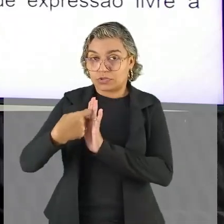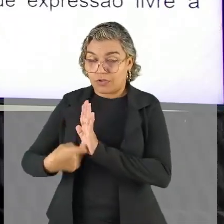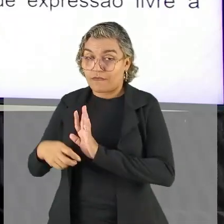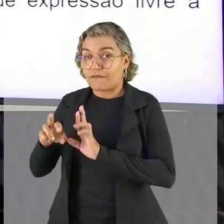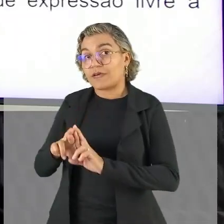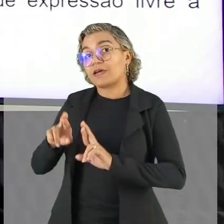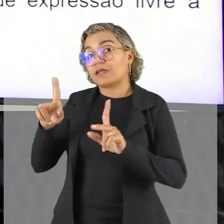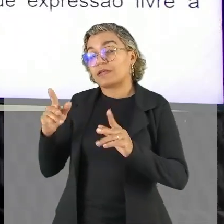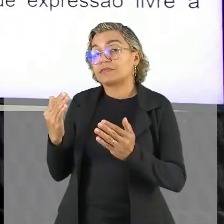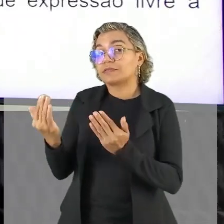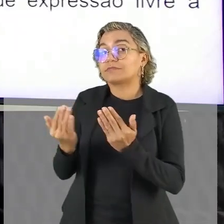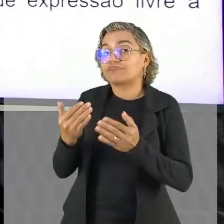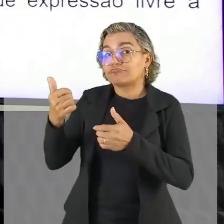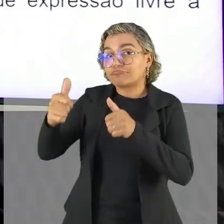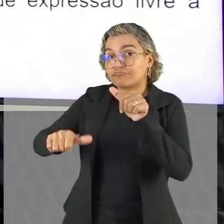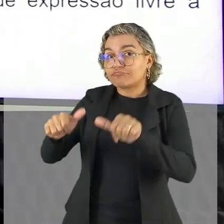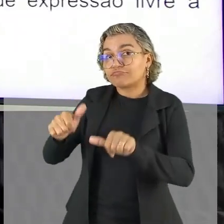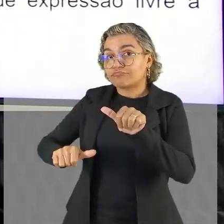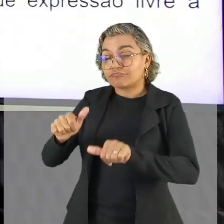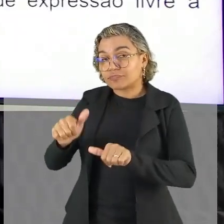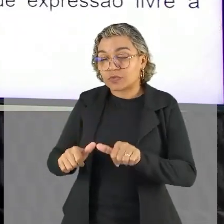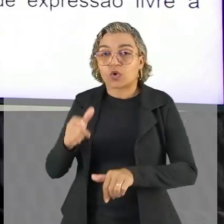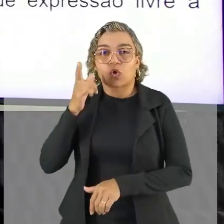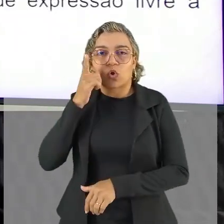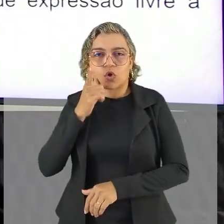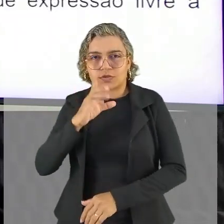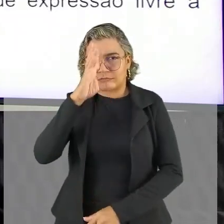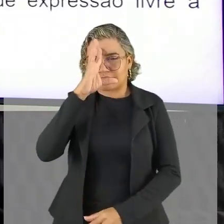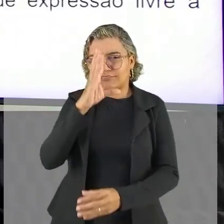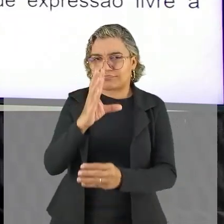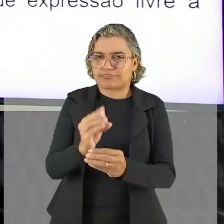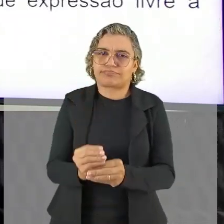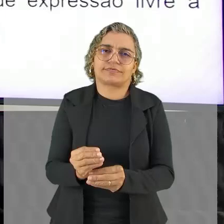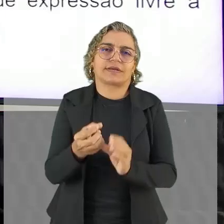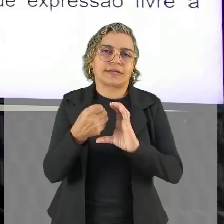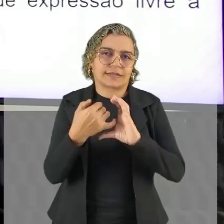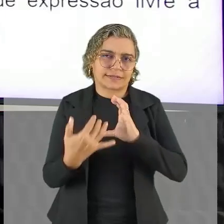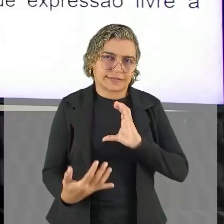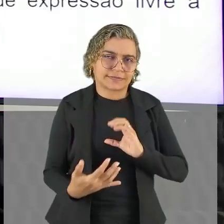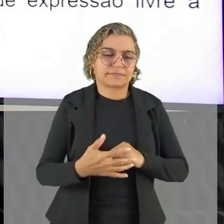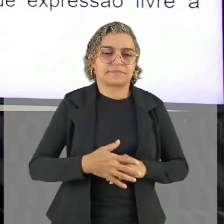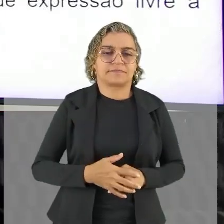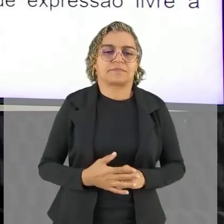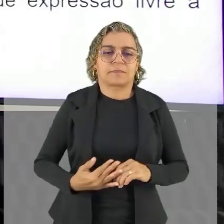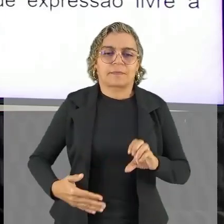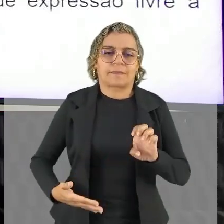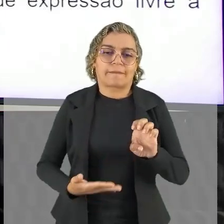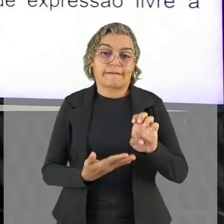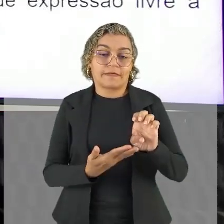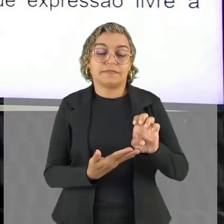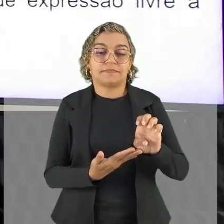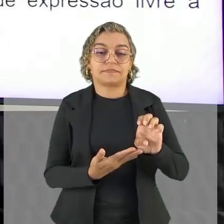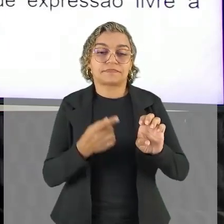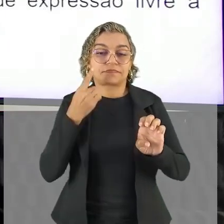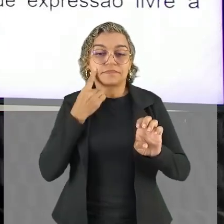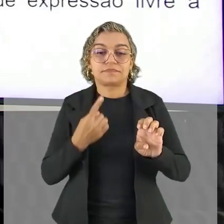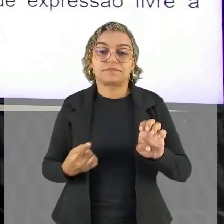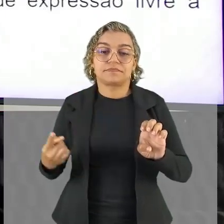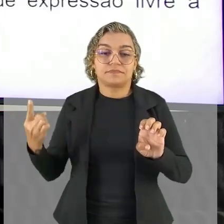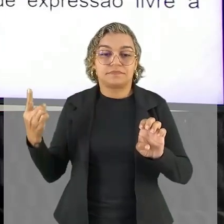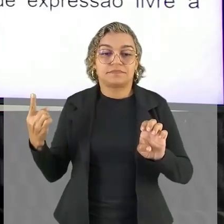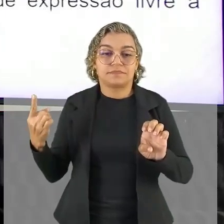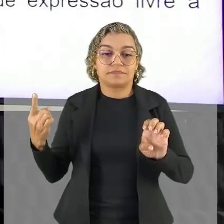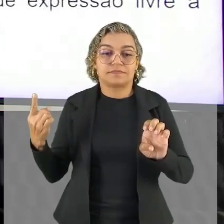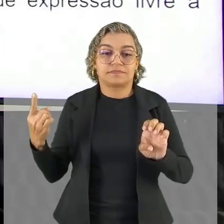diferentes, analisando-os para chegar à conclusão dessa caracterização. Ou letra E. Esses textos que